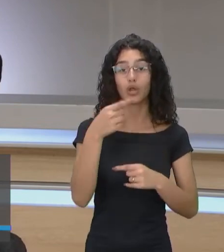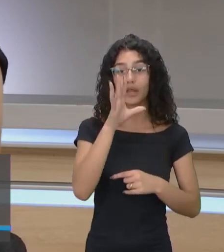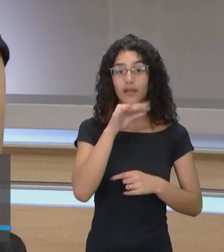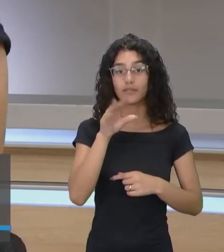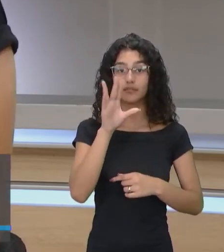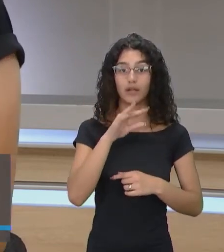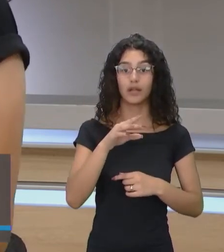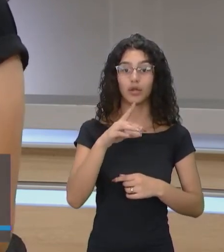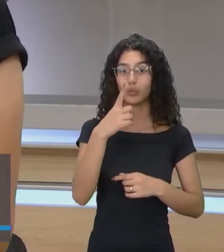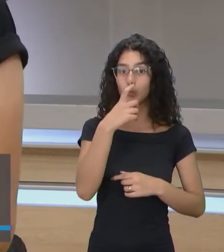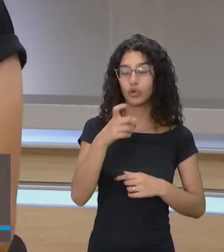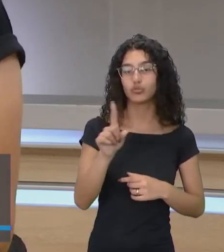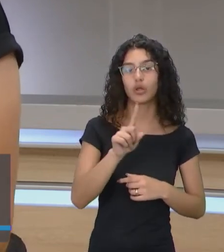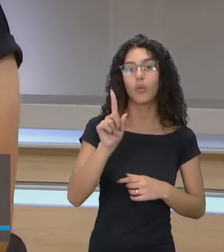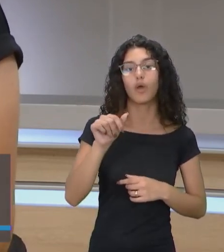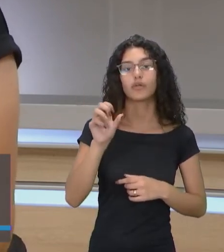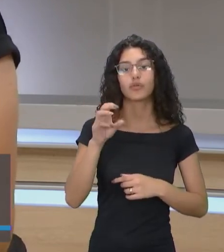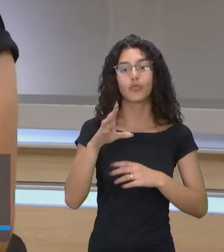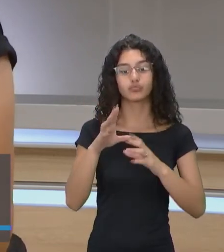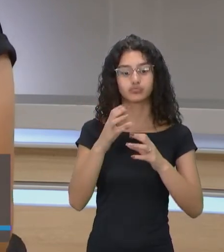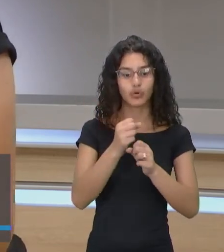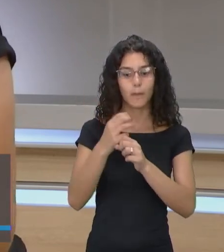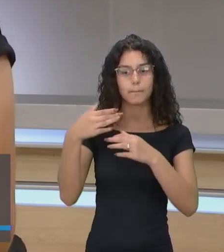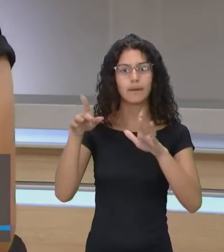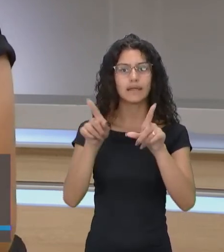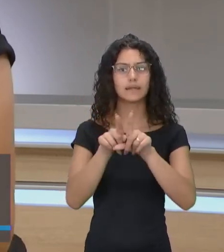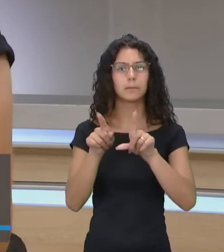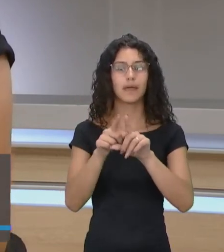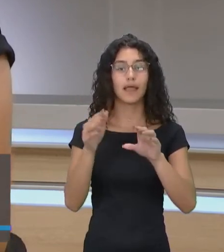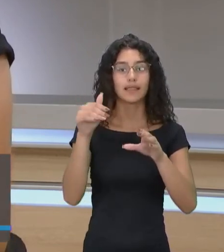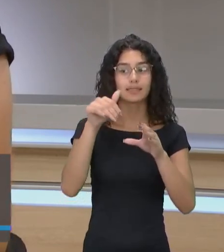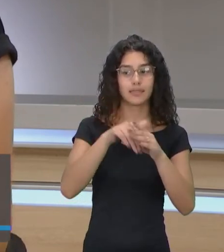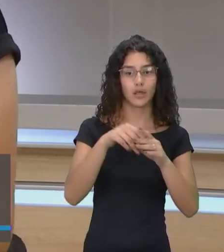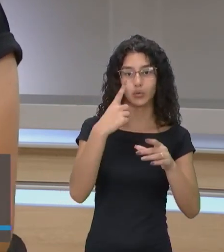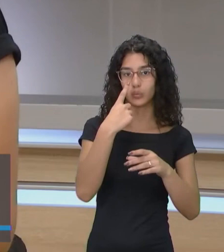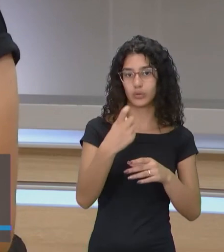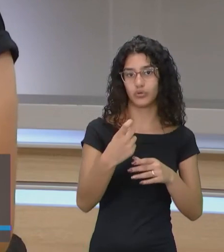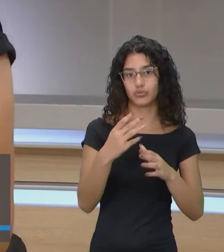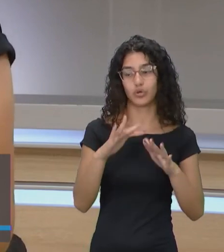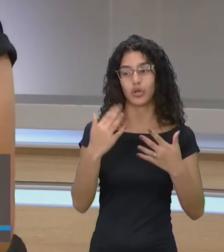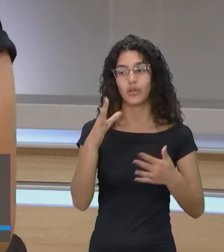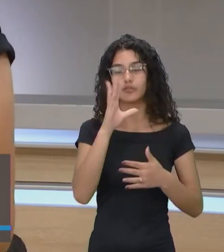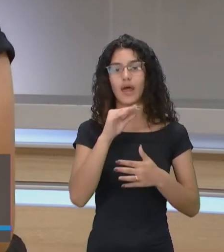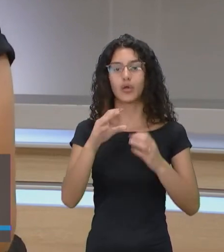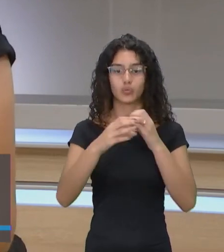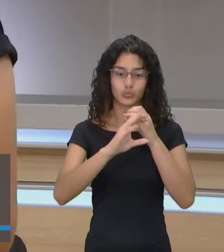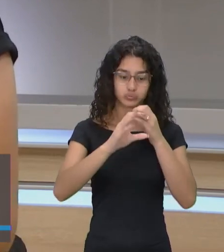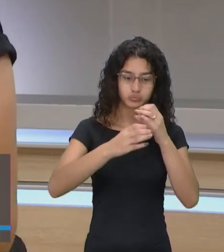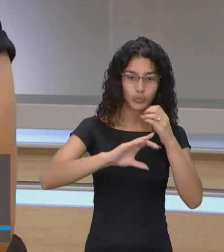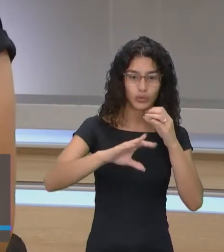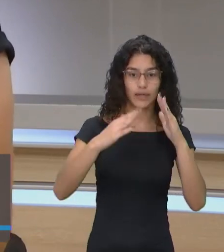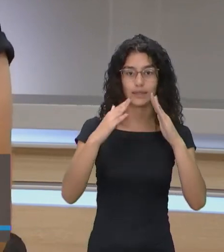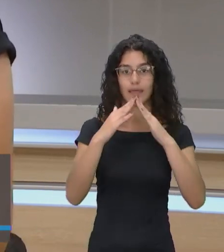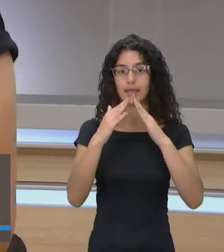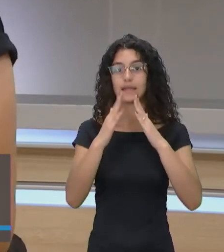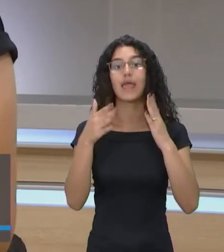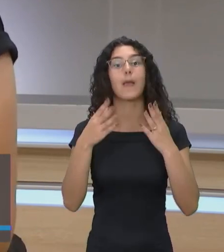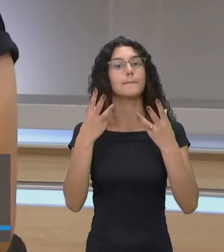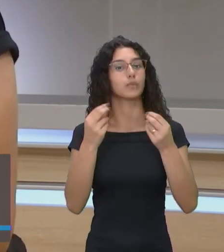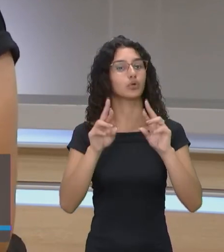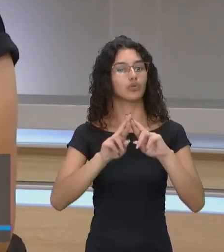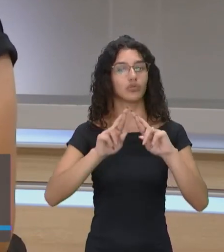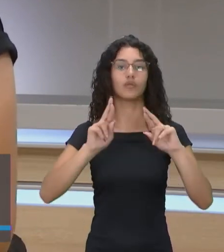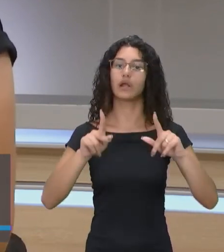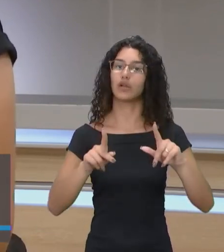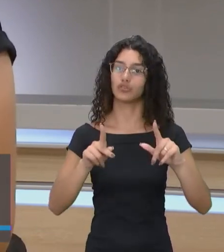falando desse lixo, não é só o volume, mas é o que vem também dentro desse lixo. Então, quando a gente fala do esgoto da sua casa, é muito